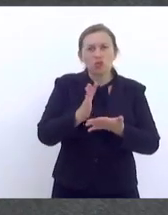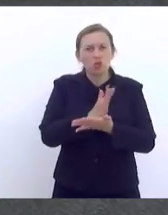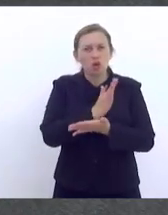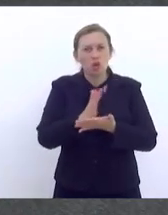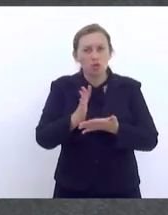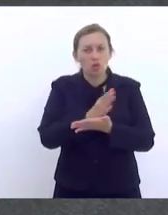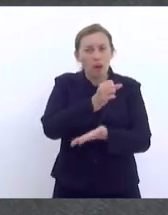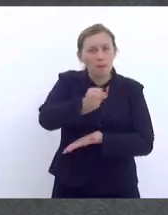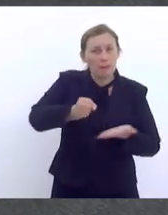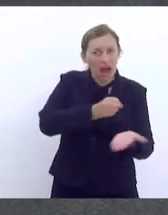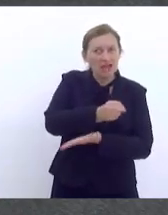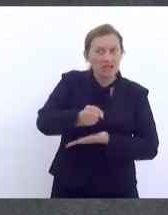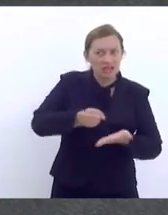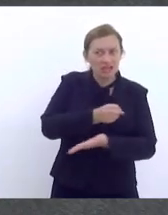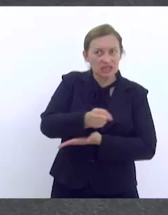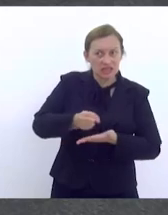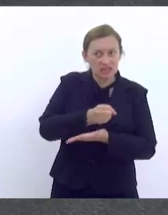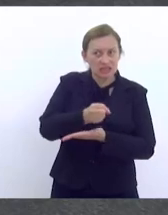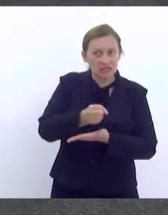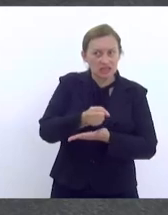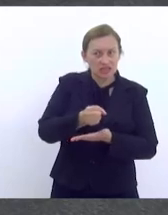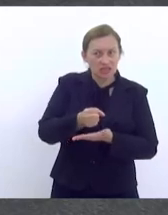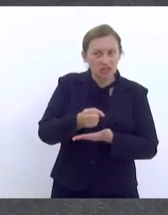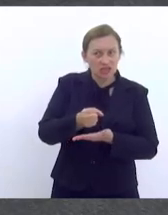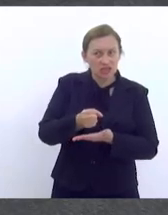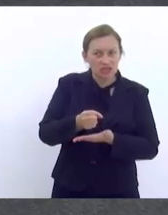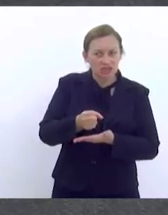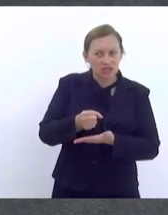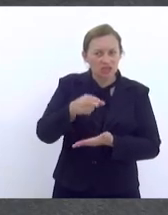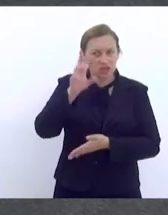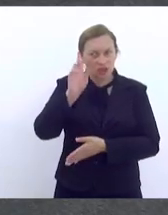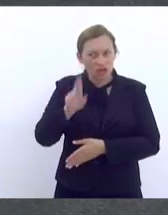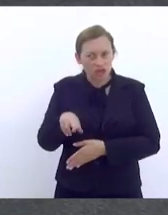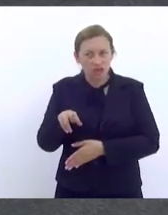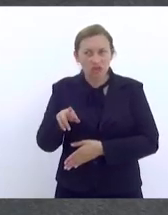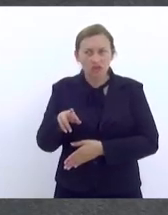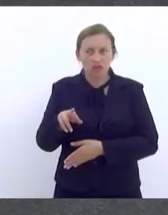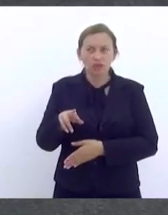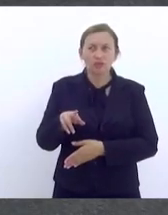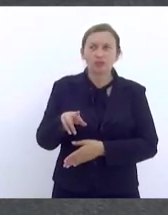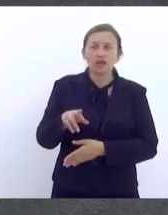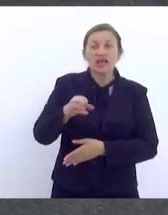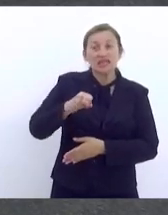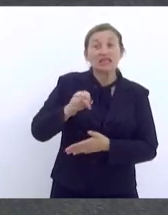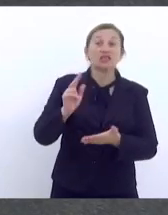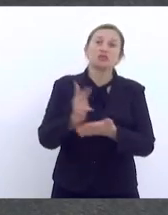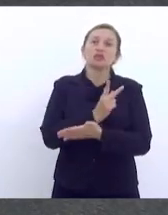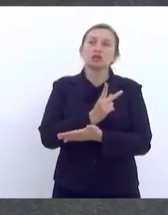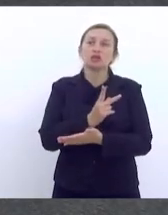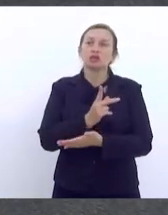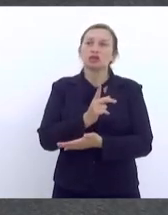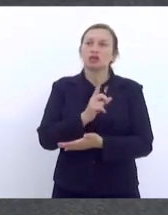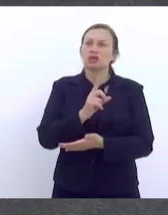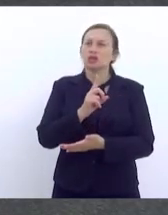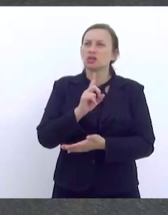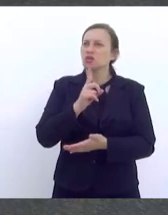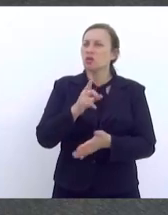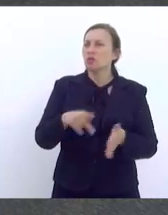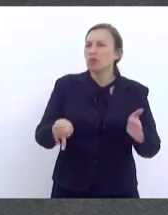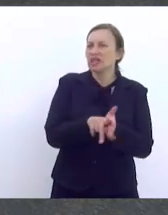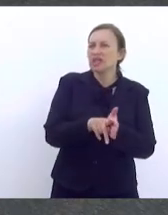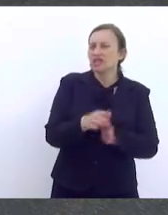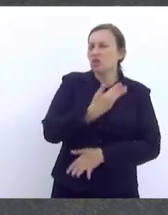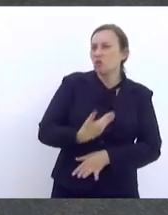fundamentação de razão e justeza se isso tivesse acontecido não foi nenhum membro do governo